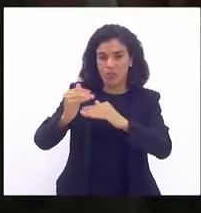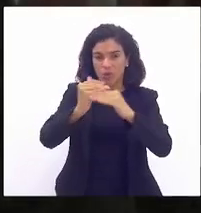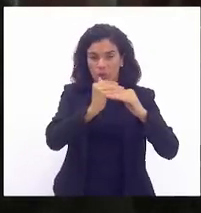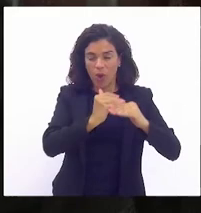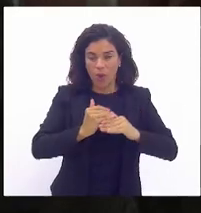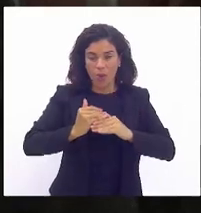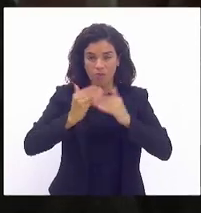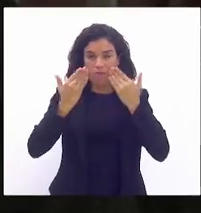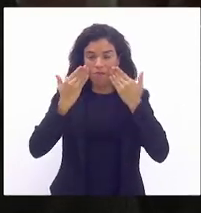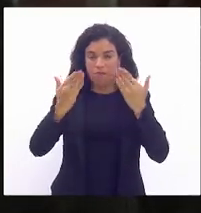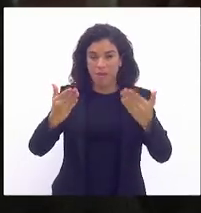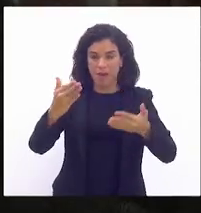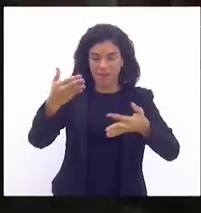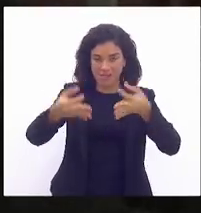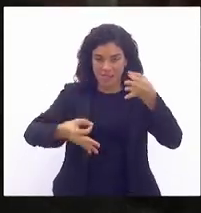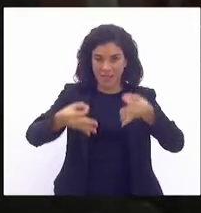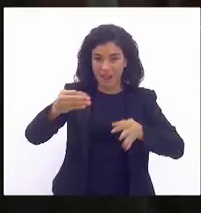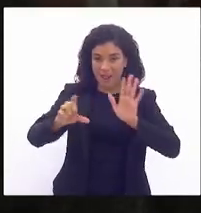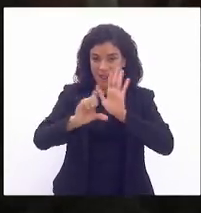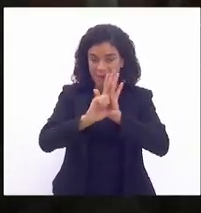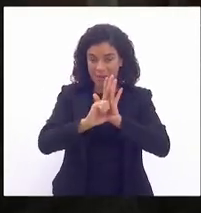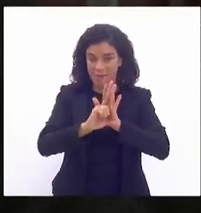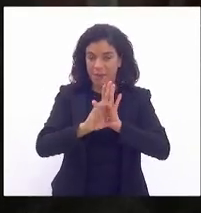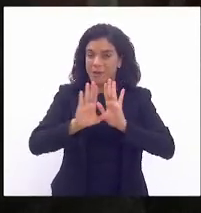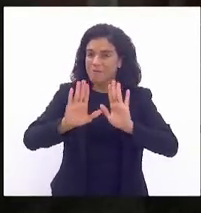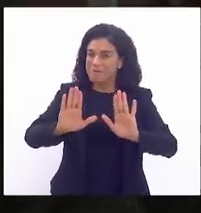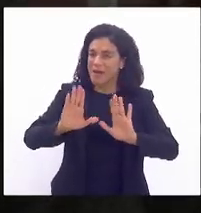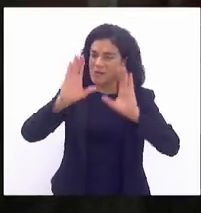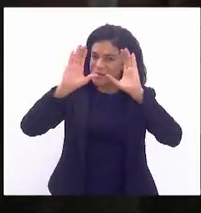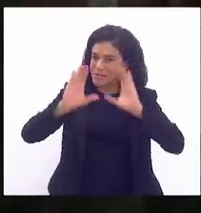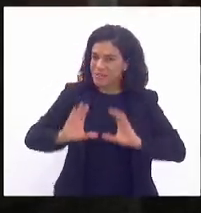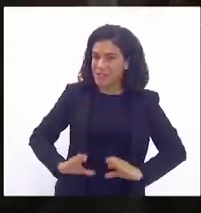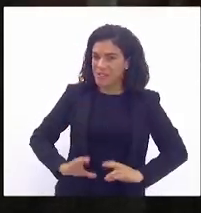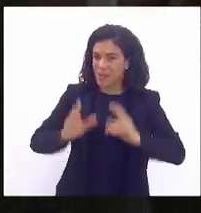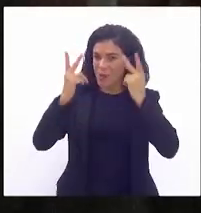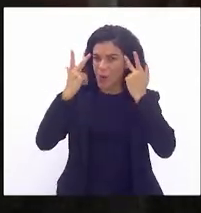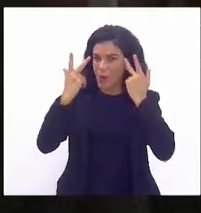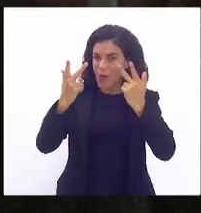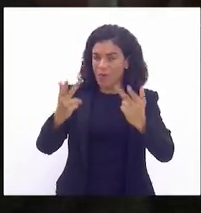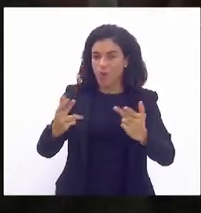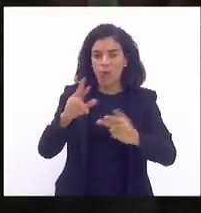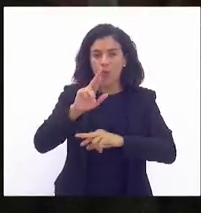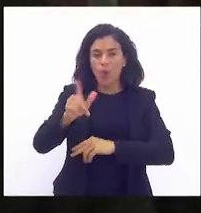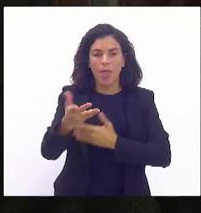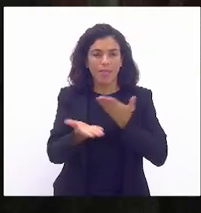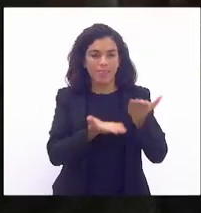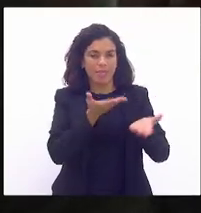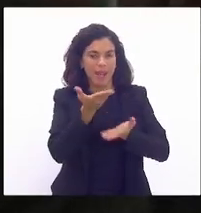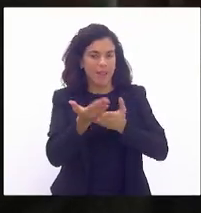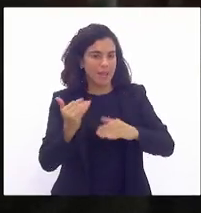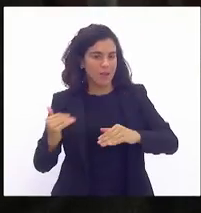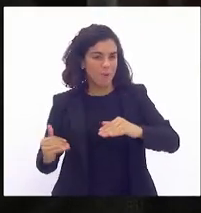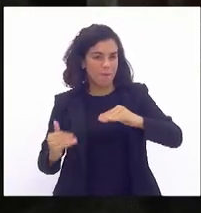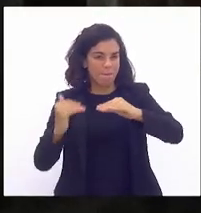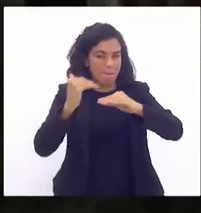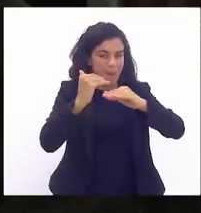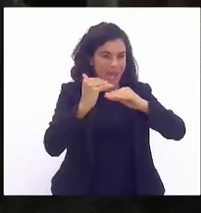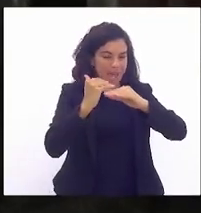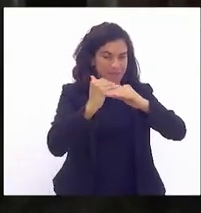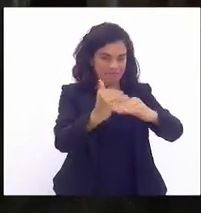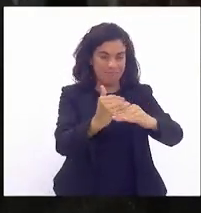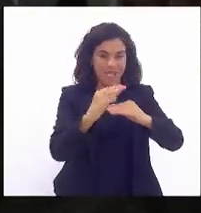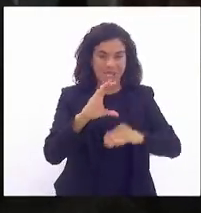lei. Porém, o cidadão comum, ele não é tratado em pé de igualdade face a uma